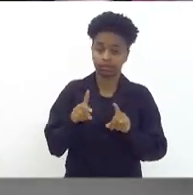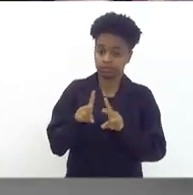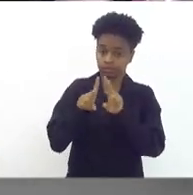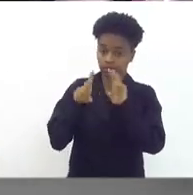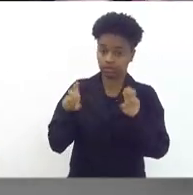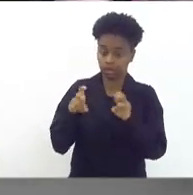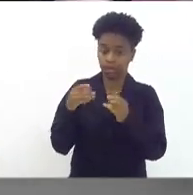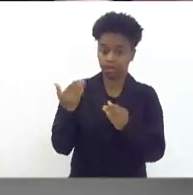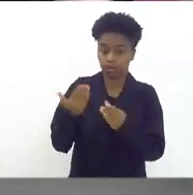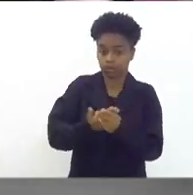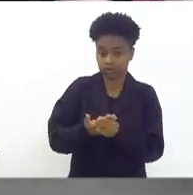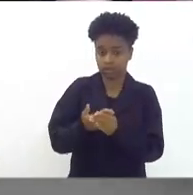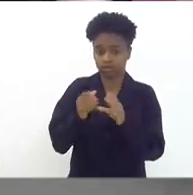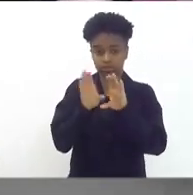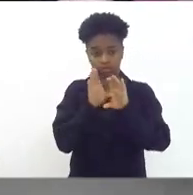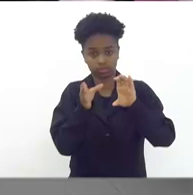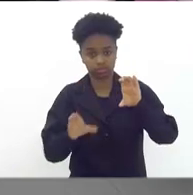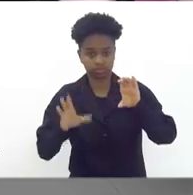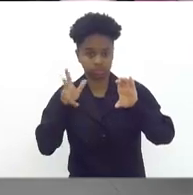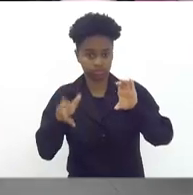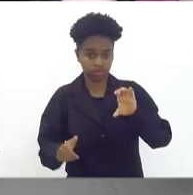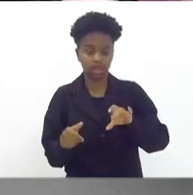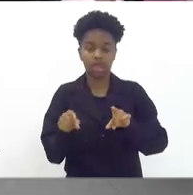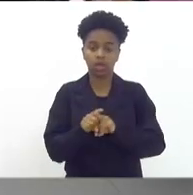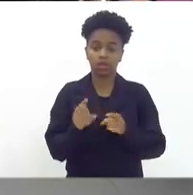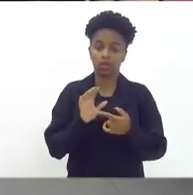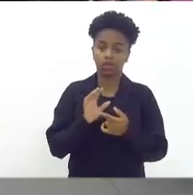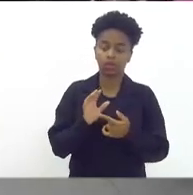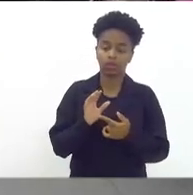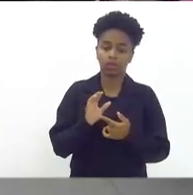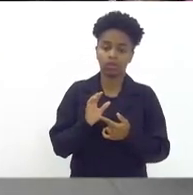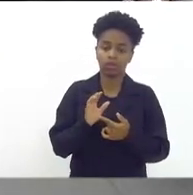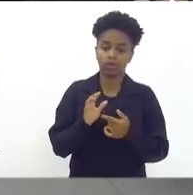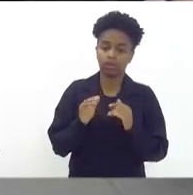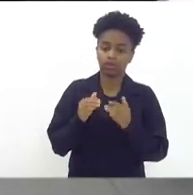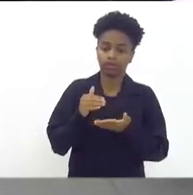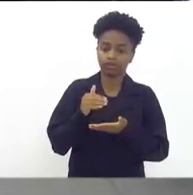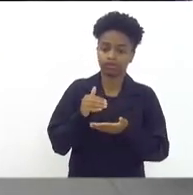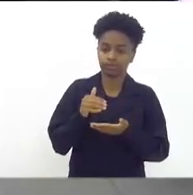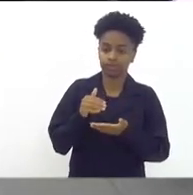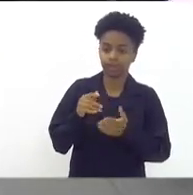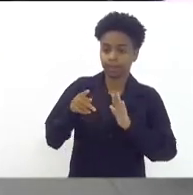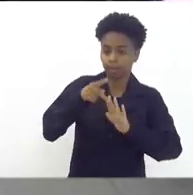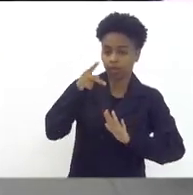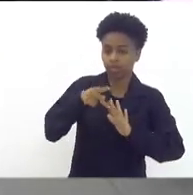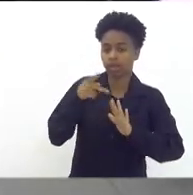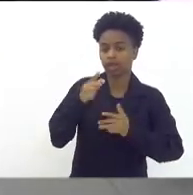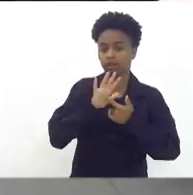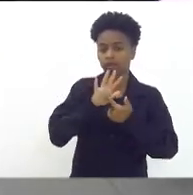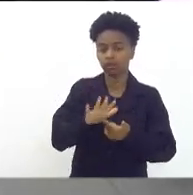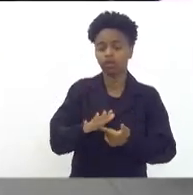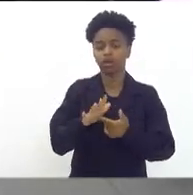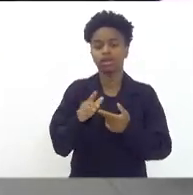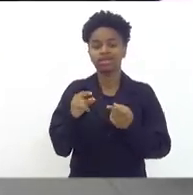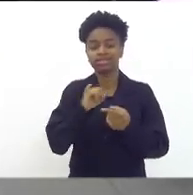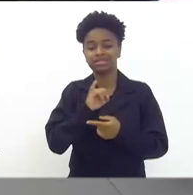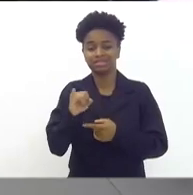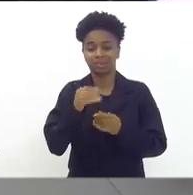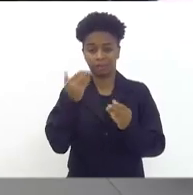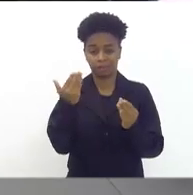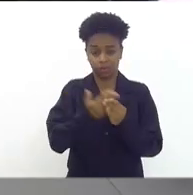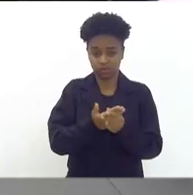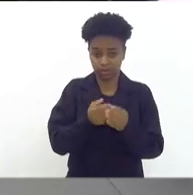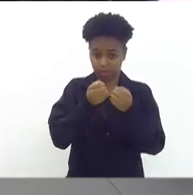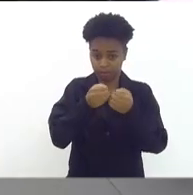eu baixei uma portaria que aqueles processos de alguma forma possam trazer algum Impacto